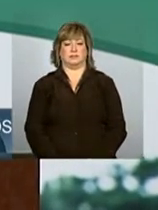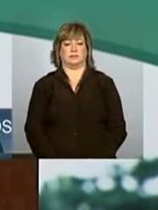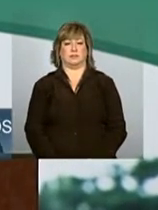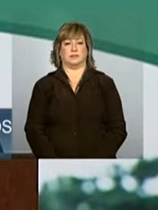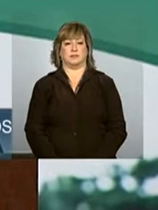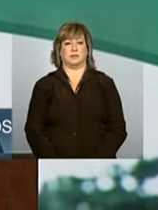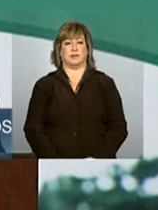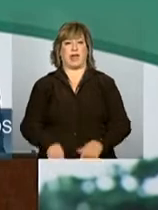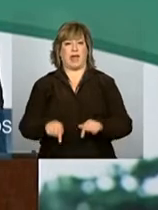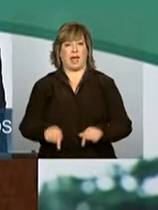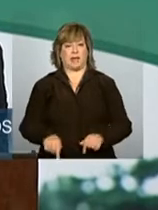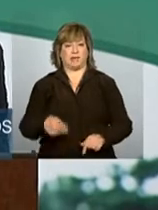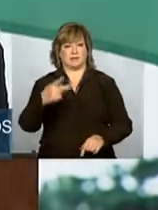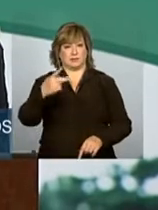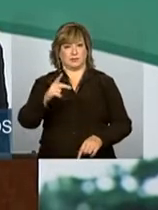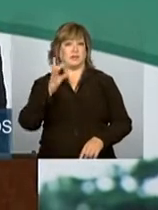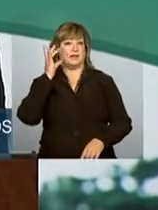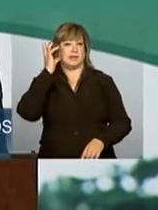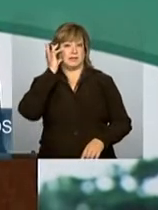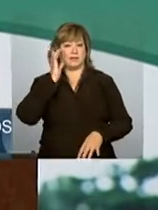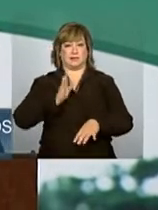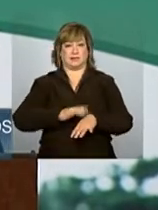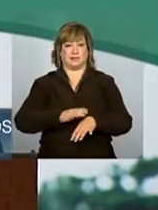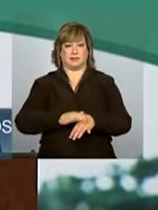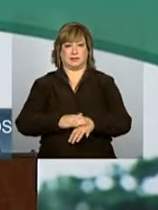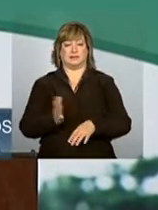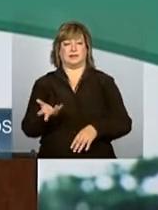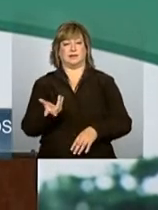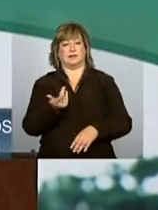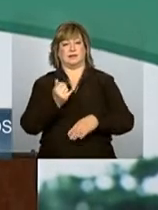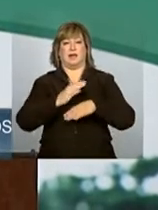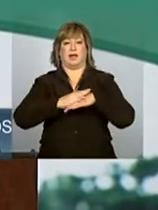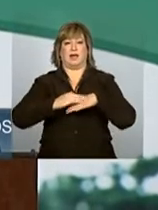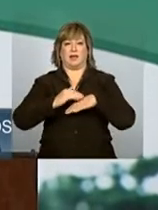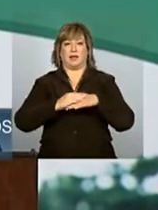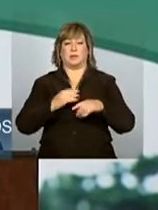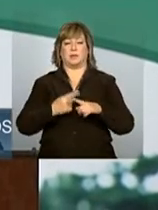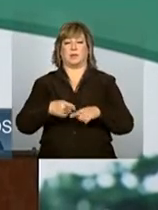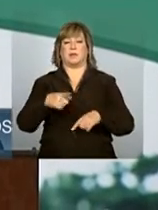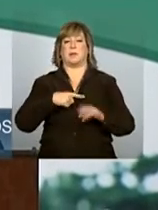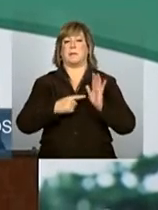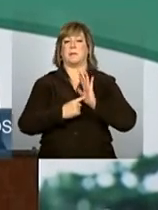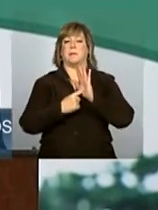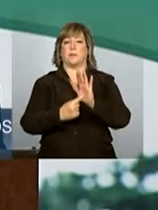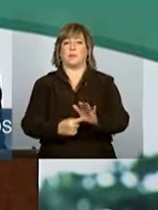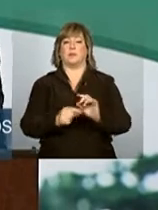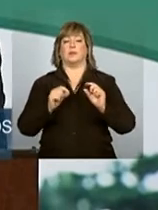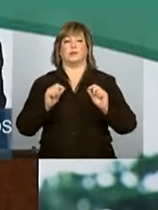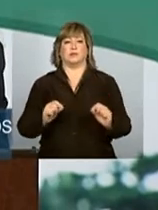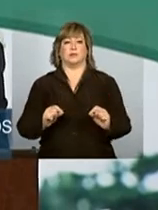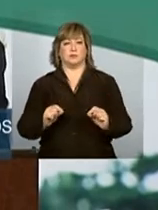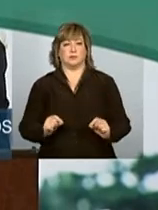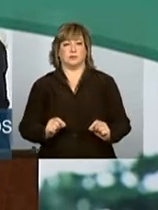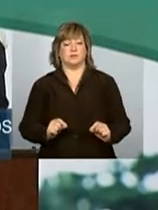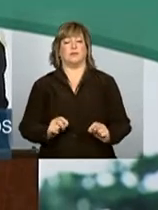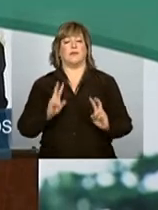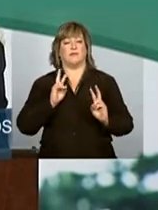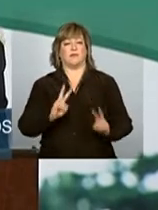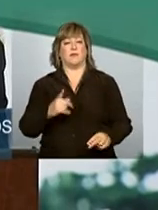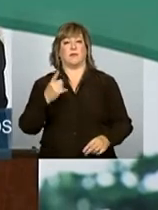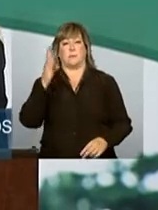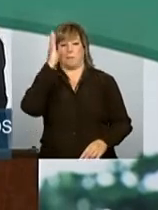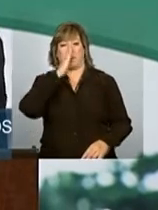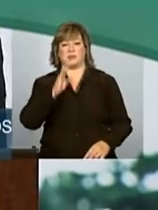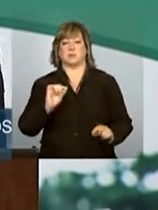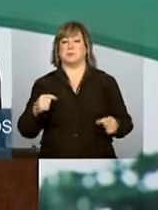Esse seu gesto, presidenta, demonstra que seu olhar é voltado para a realidade de um Brasil